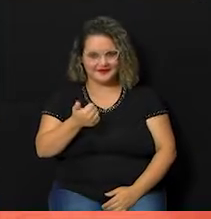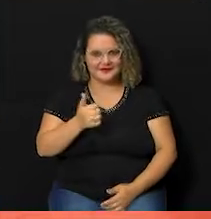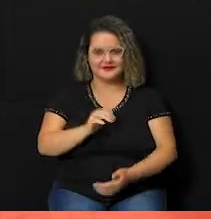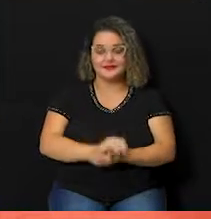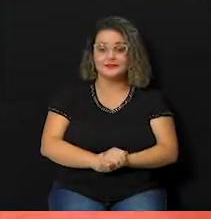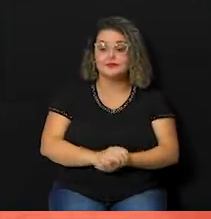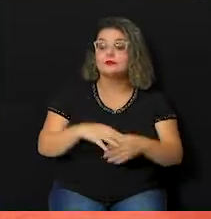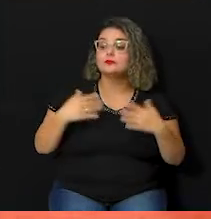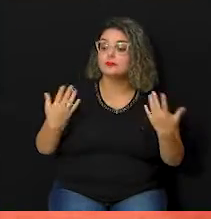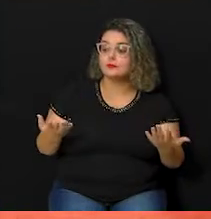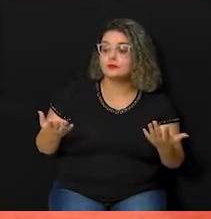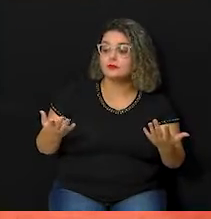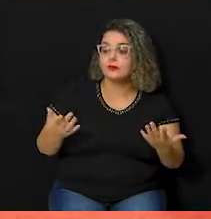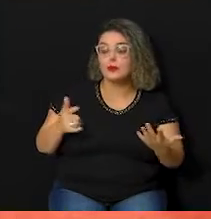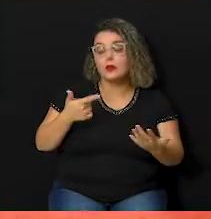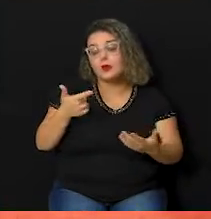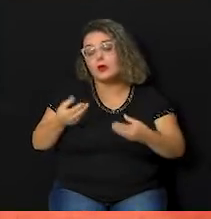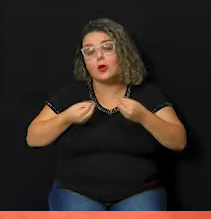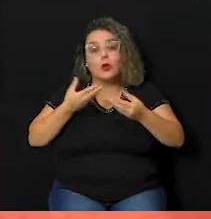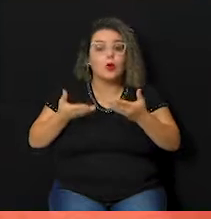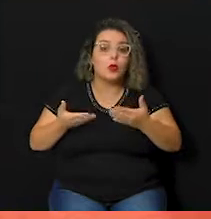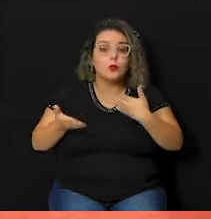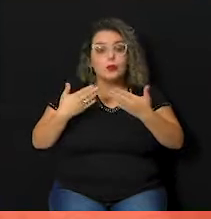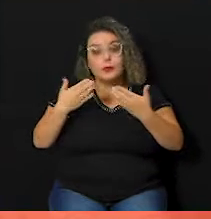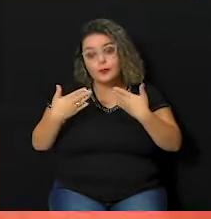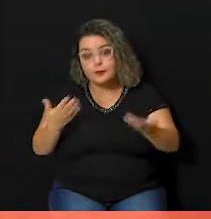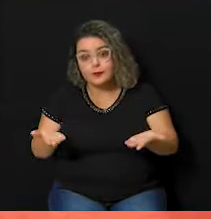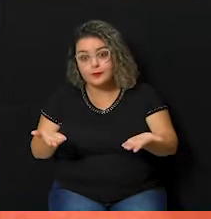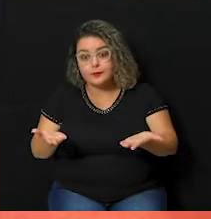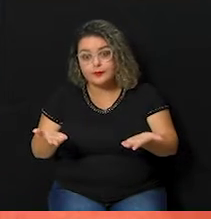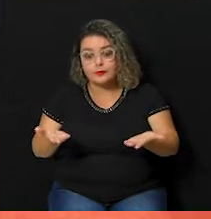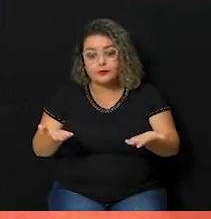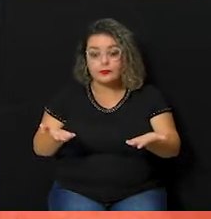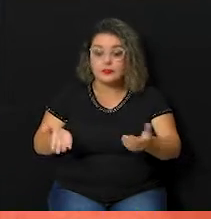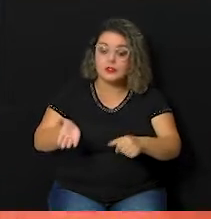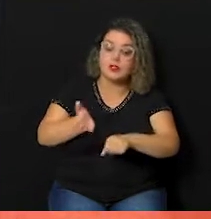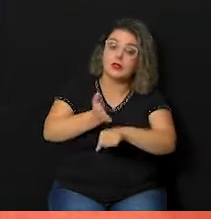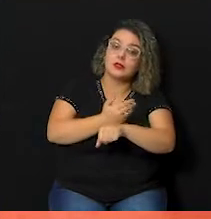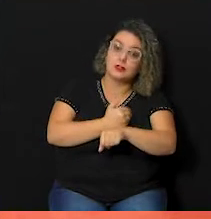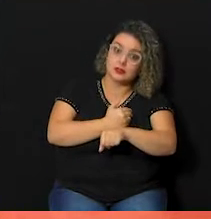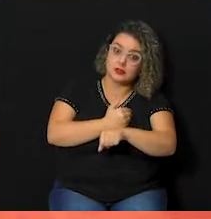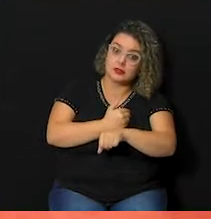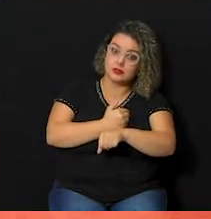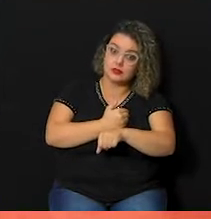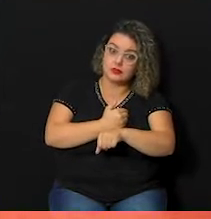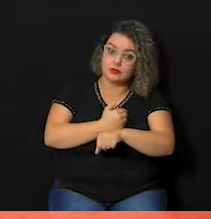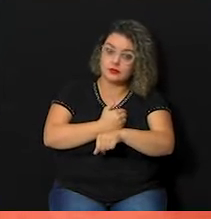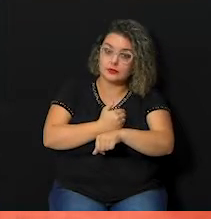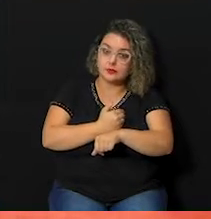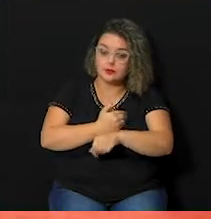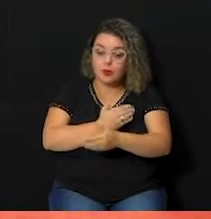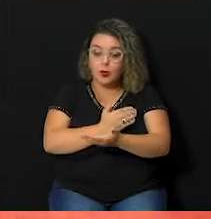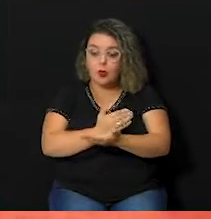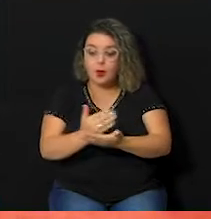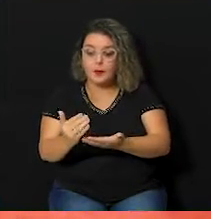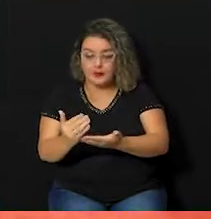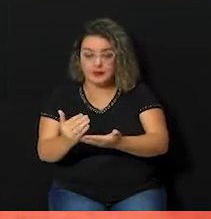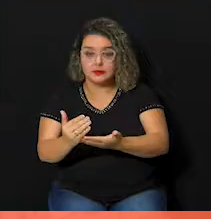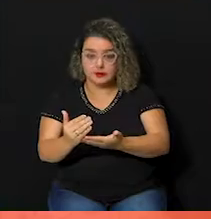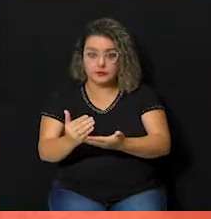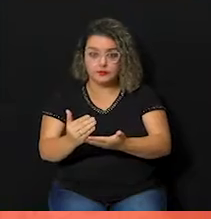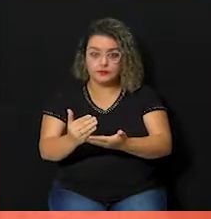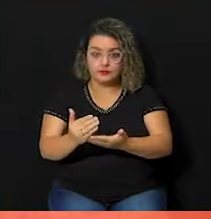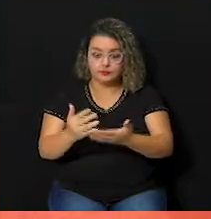Então, Robson, não tem como a gente começar aqui o nosso bate-papo, né? Sem antes a gente iniciar aqui, né? Dar